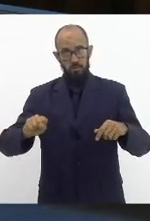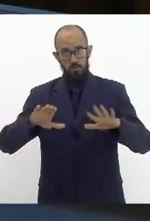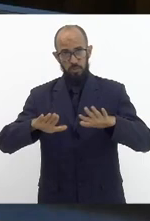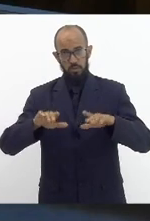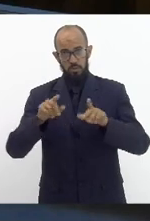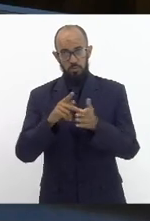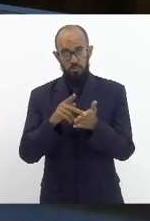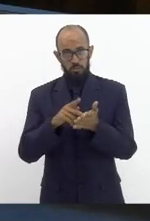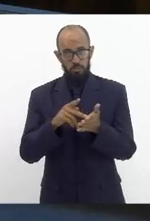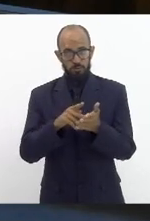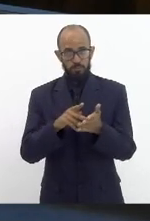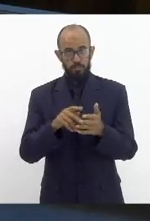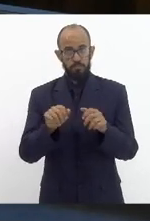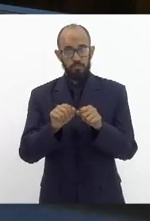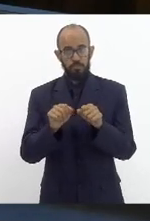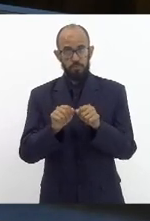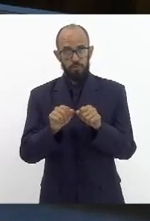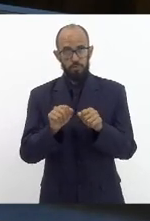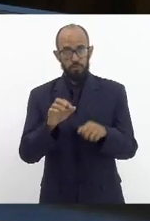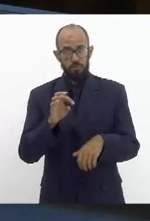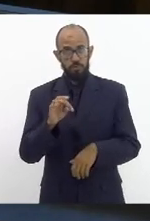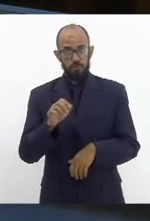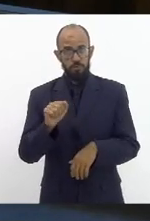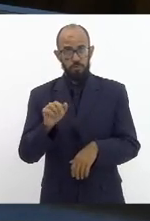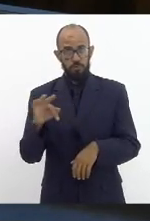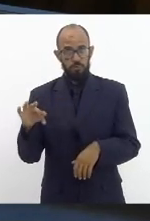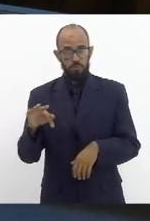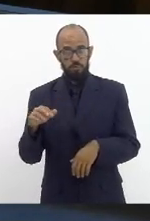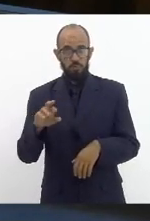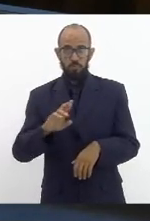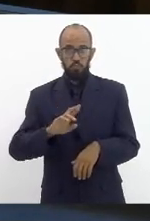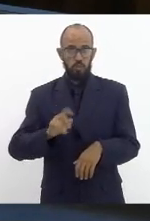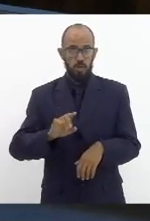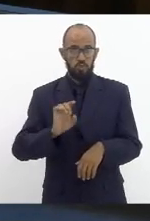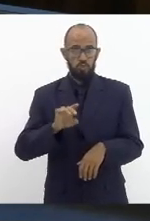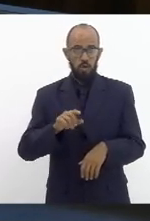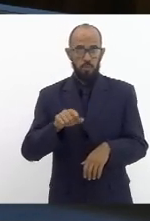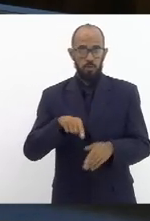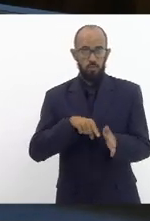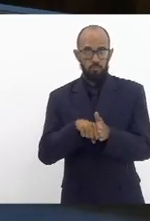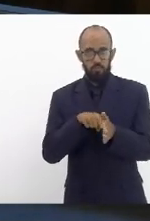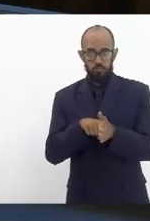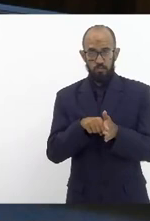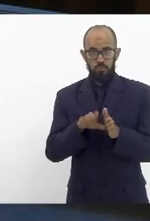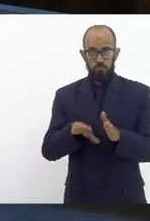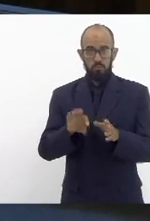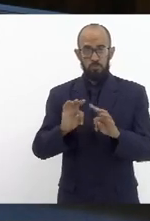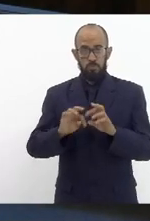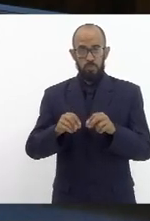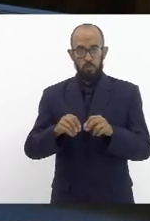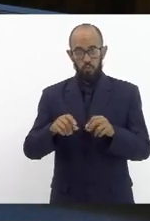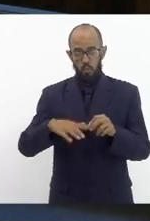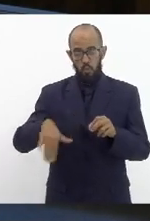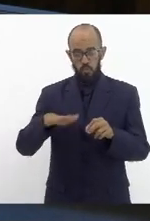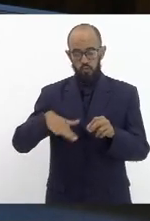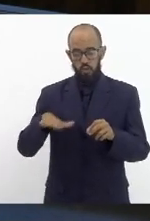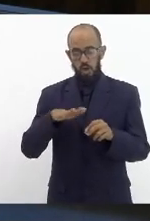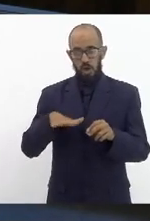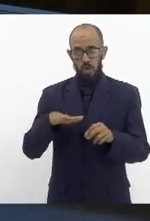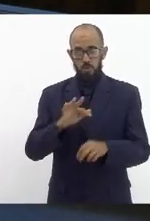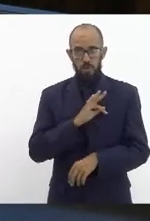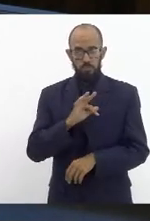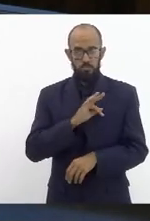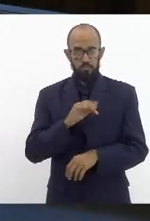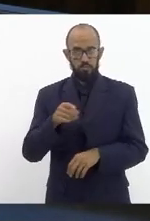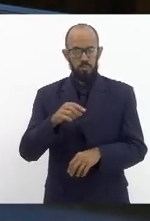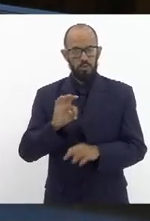realize um TAF não só para os investigadores, mas para todas as carreiras, de modo que todos os concursados aqui estejam aptos a